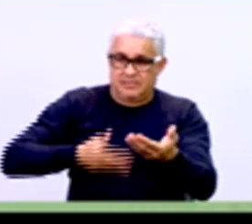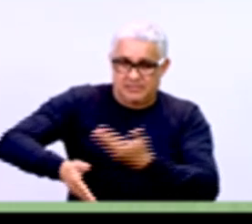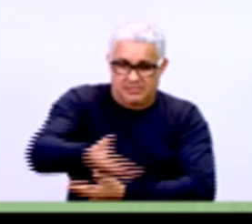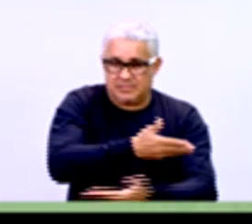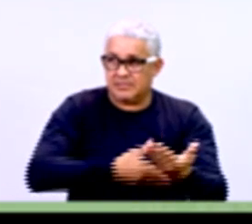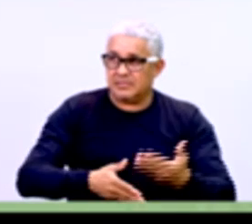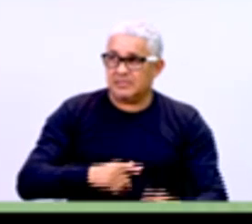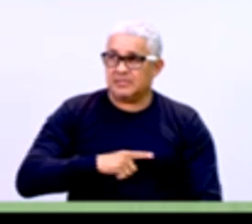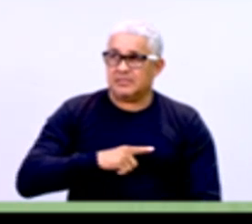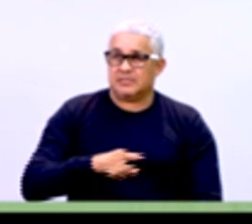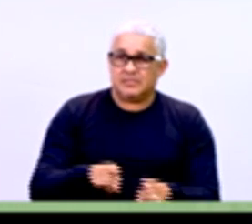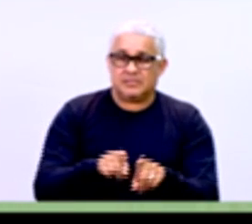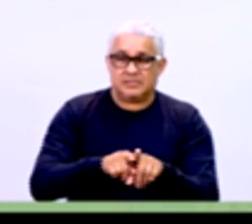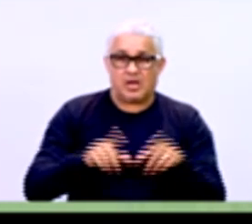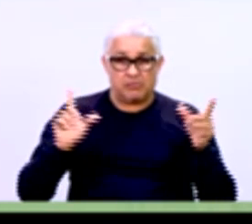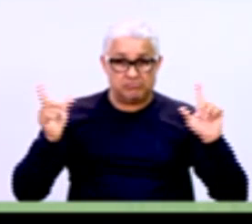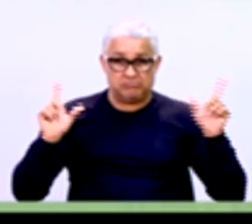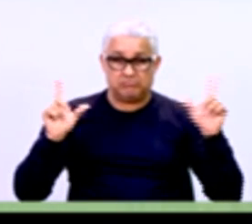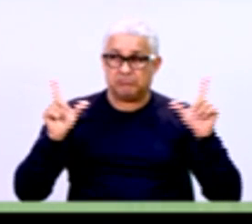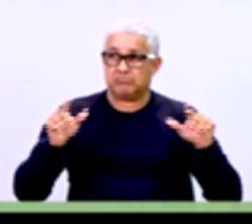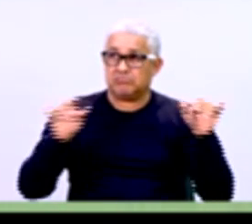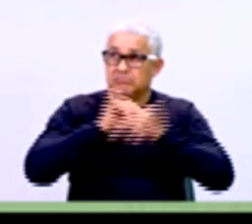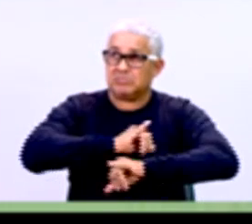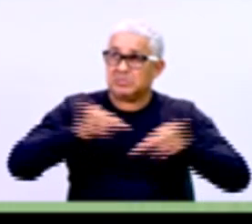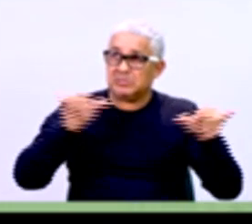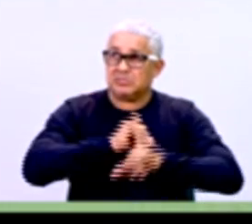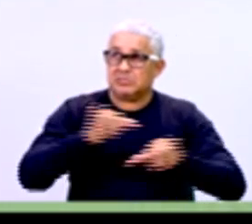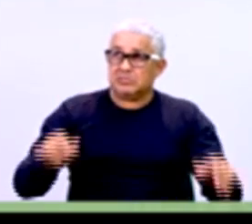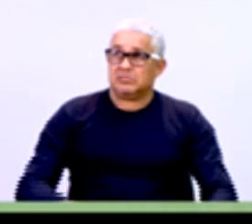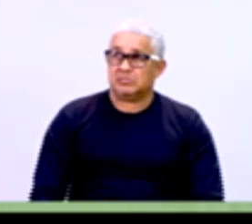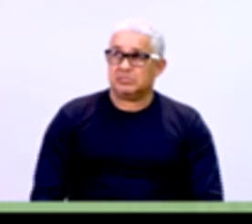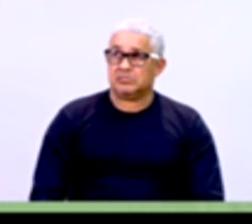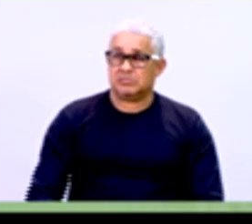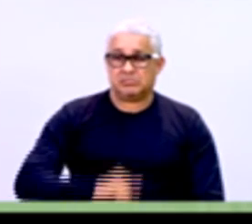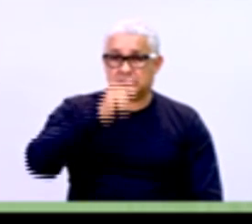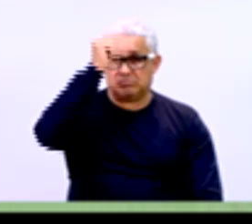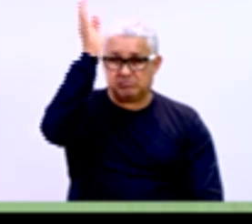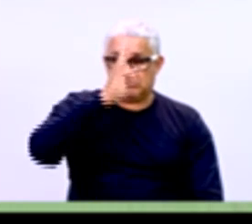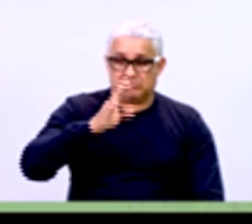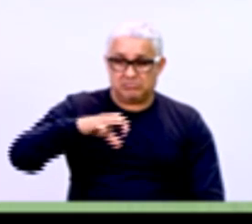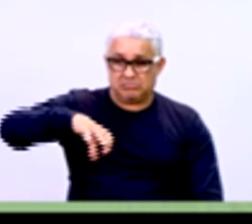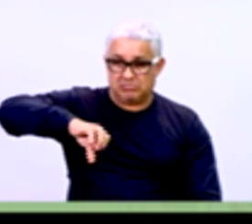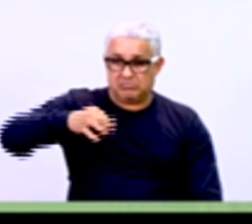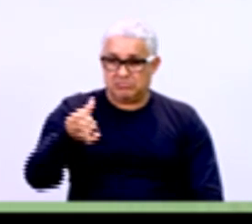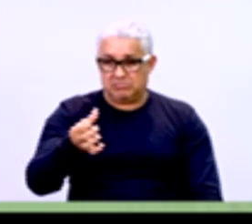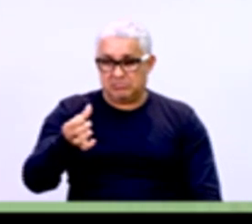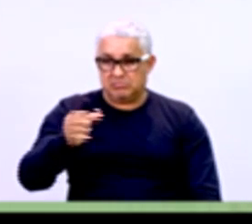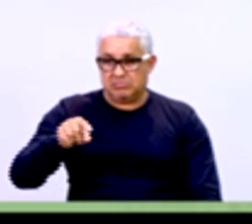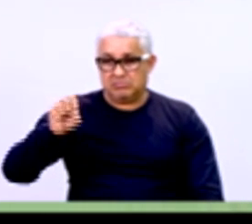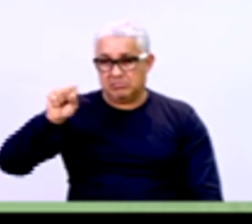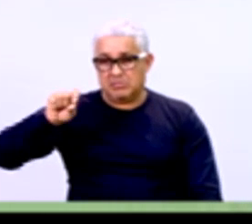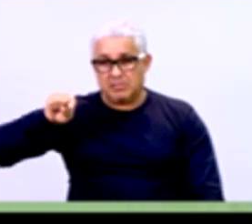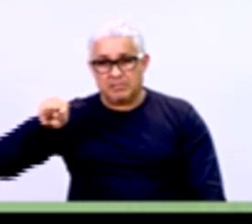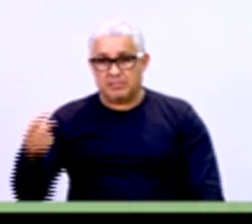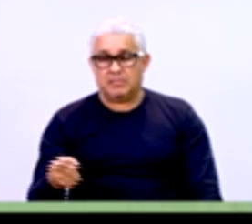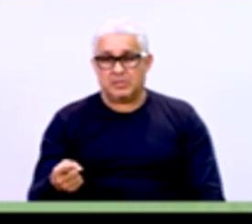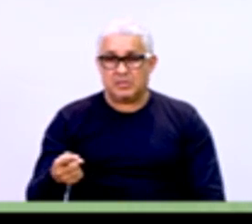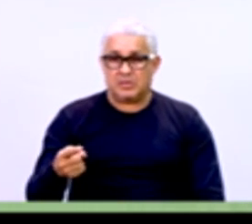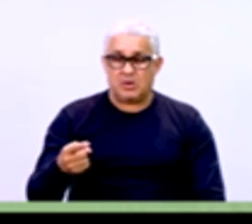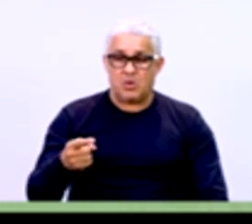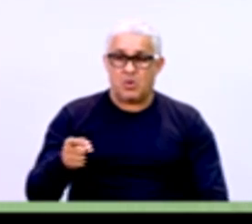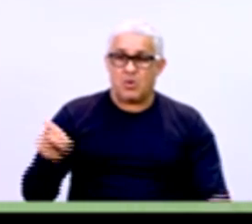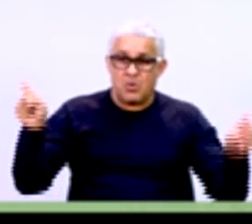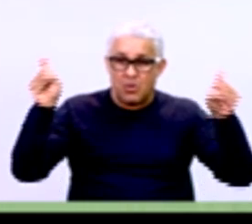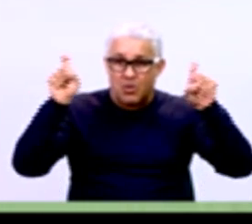Agora nós vemos aí uma notícia dizendo o seguinte: Brasil descarta 96 mil toneladas de computadores por